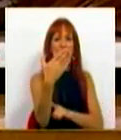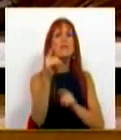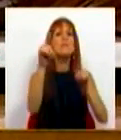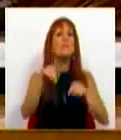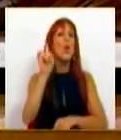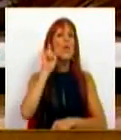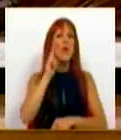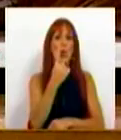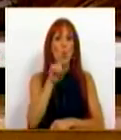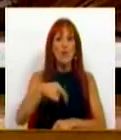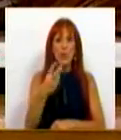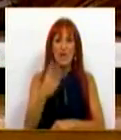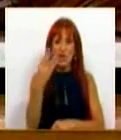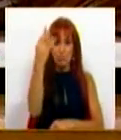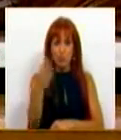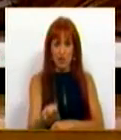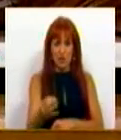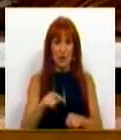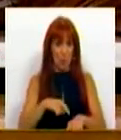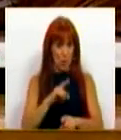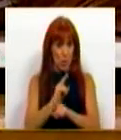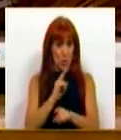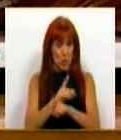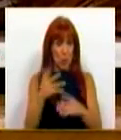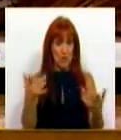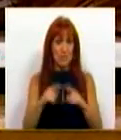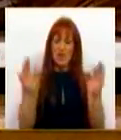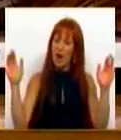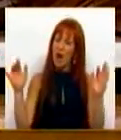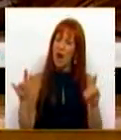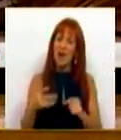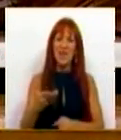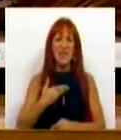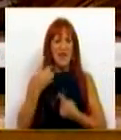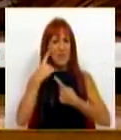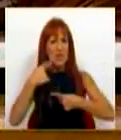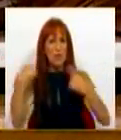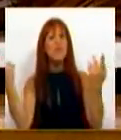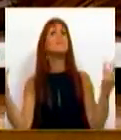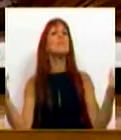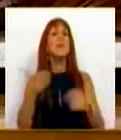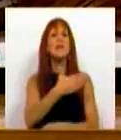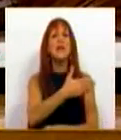para 1,6%. Ao mesmo tempo, reduziremos a dívida pública para